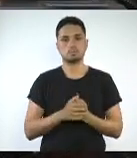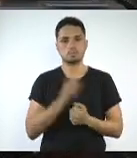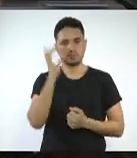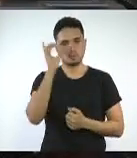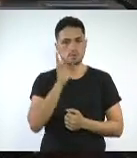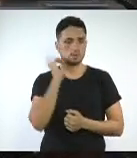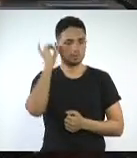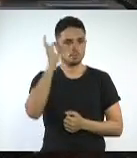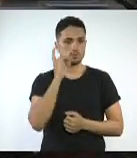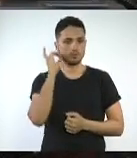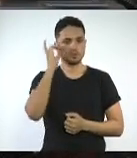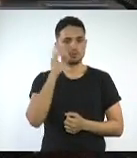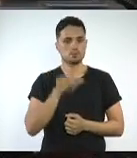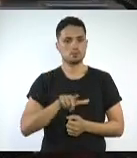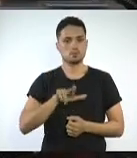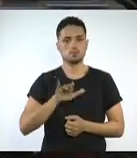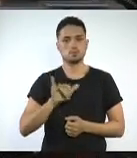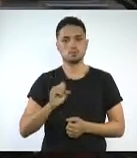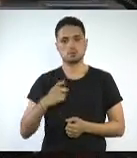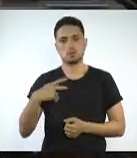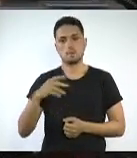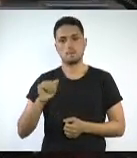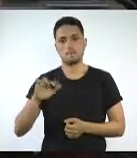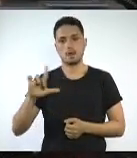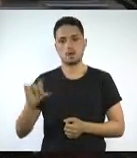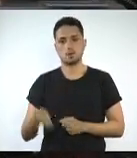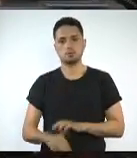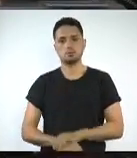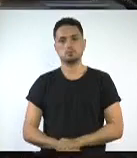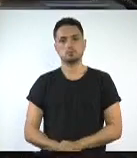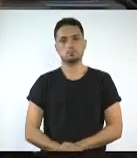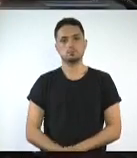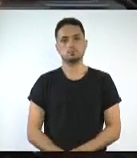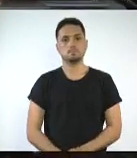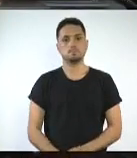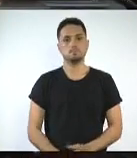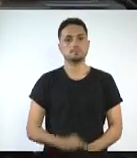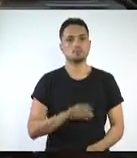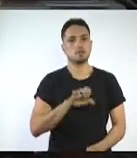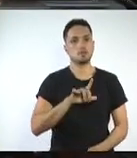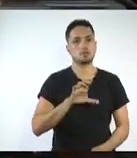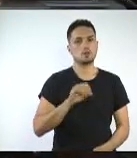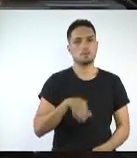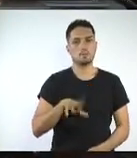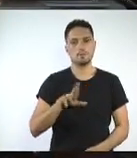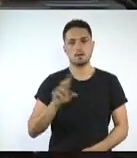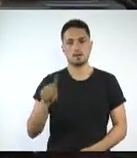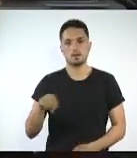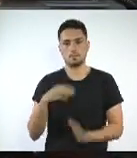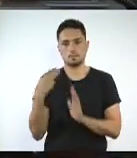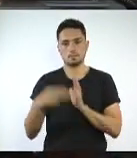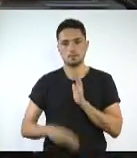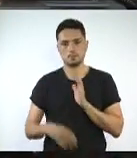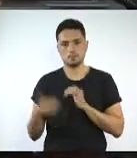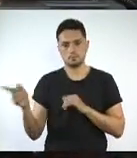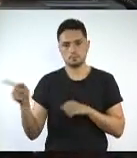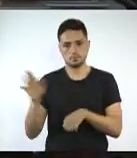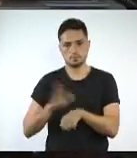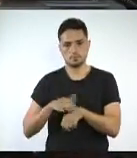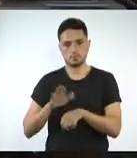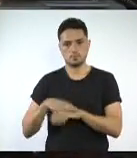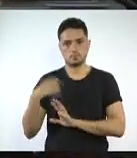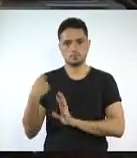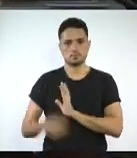Deputado Luiz Paulo. Leomar é membro, é autor.